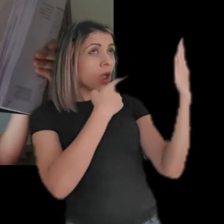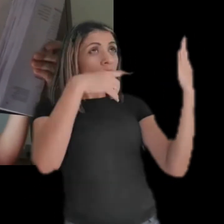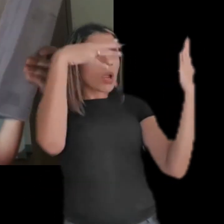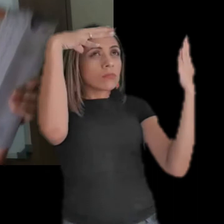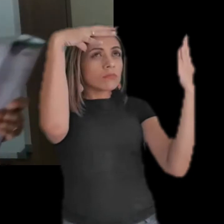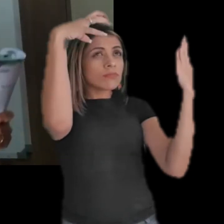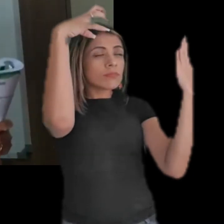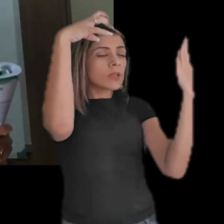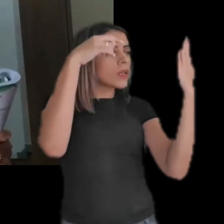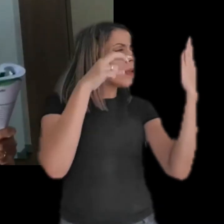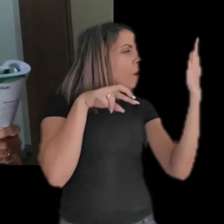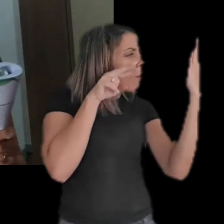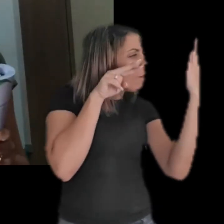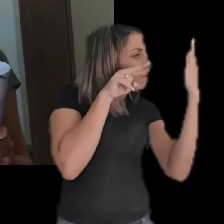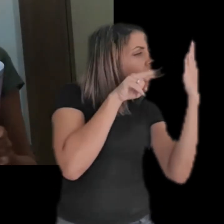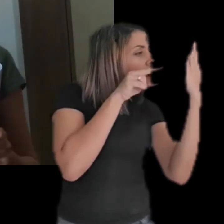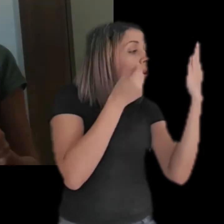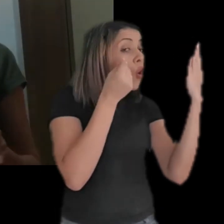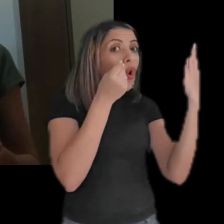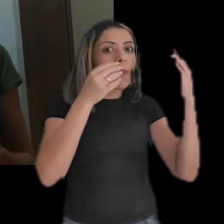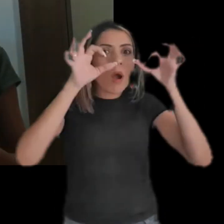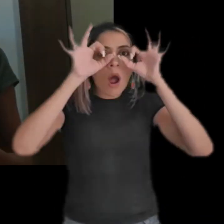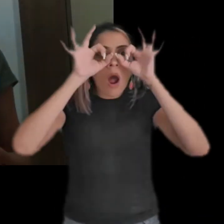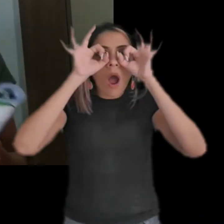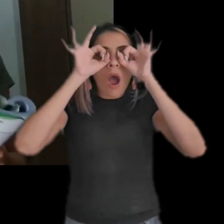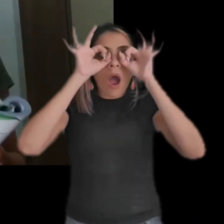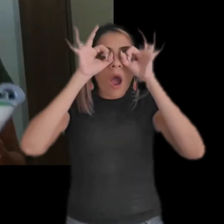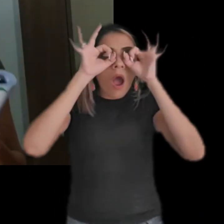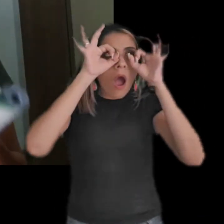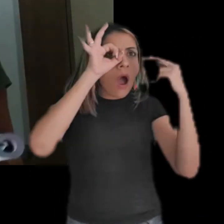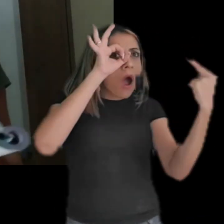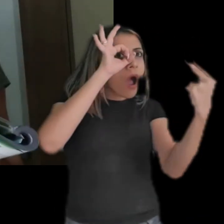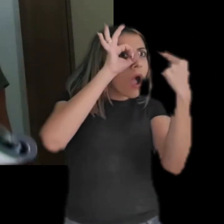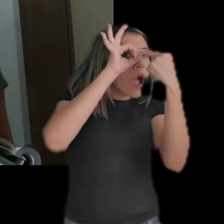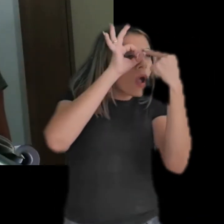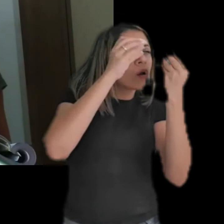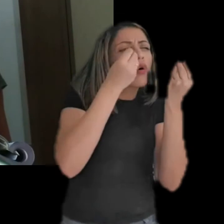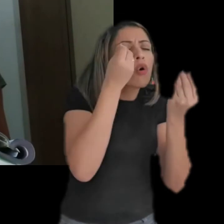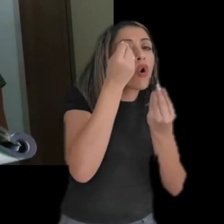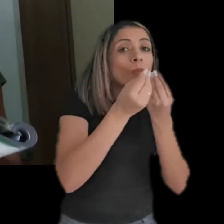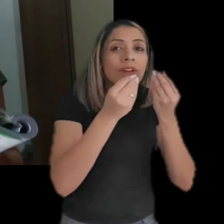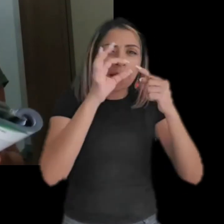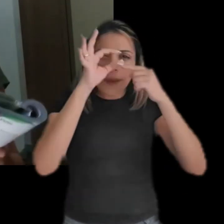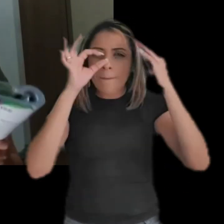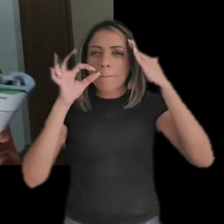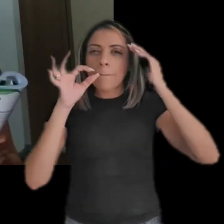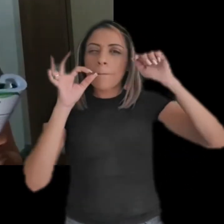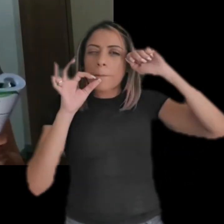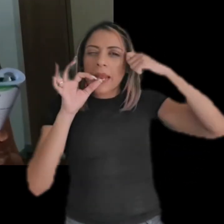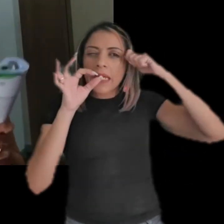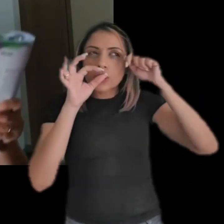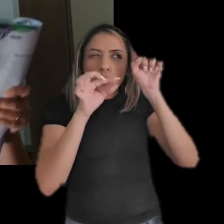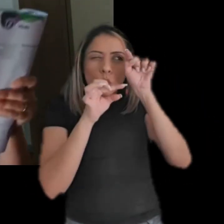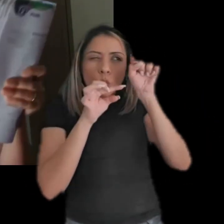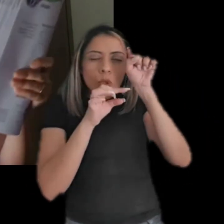como está a pupila de vocês. A pupila é aquela parte preta, né? Que na verdade é um orifício, um buraquinho, tá? Por onde a luz